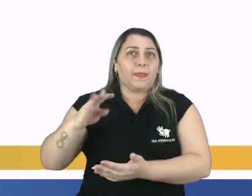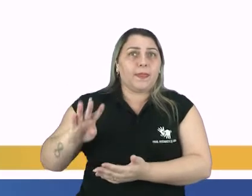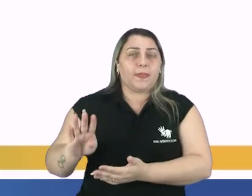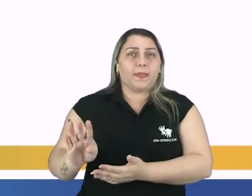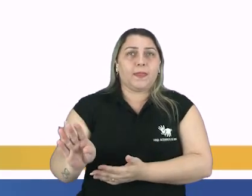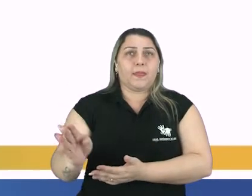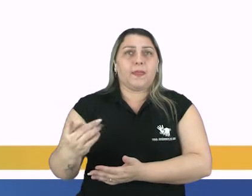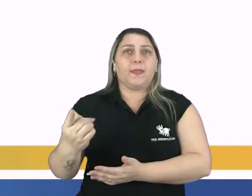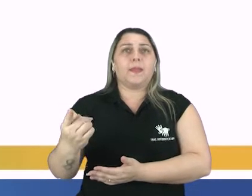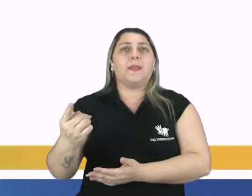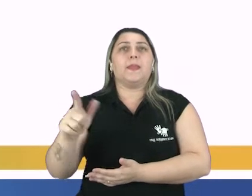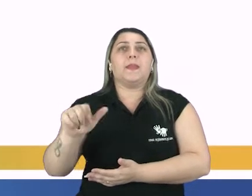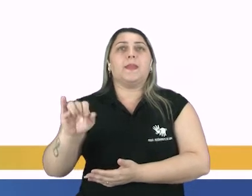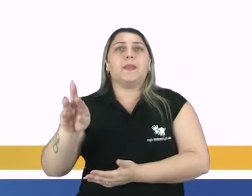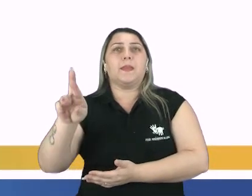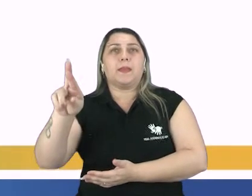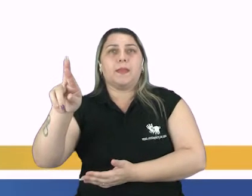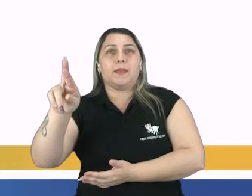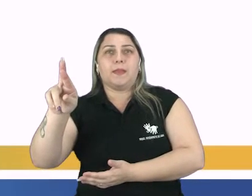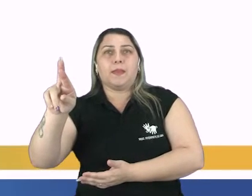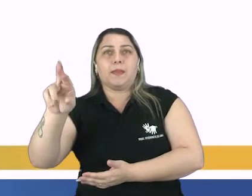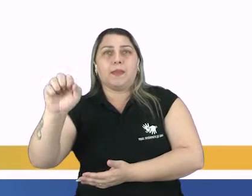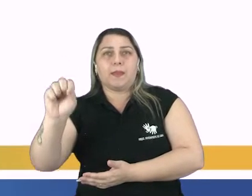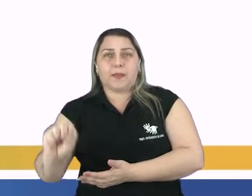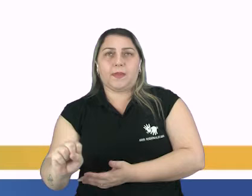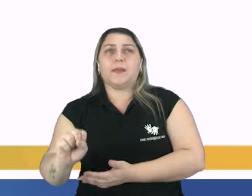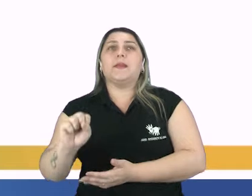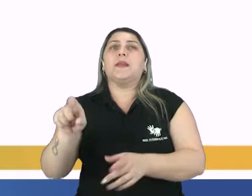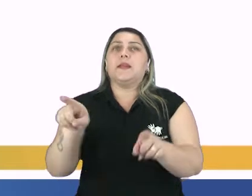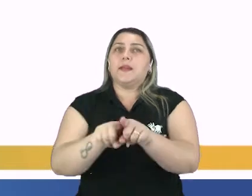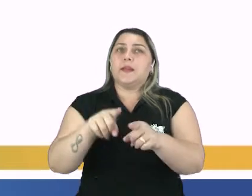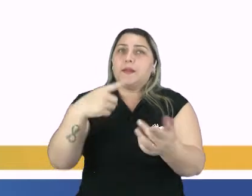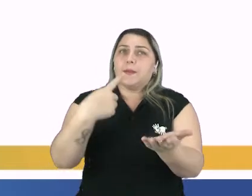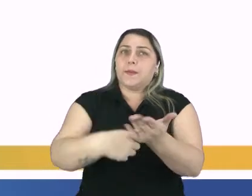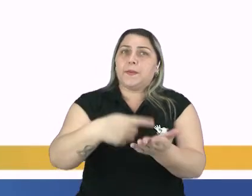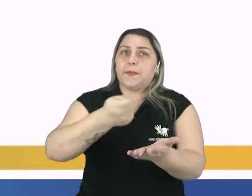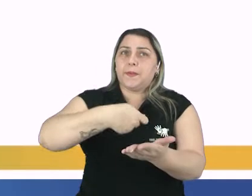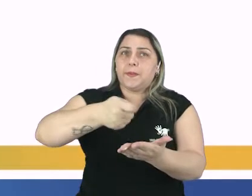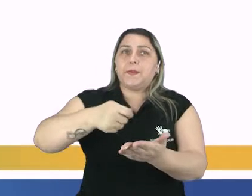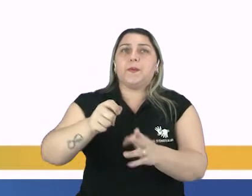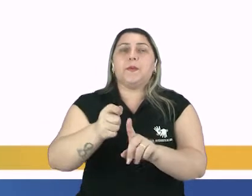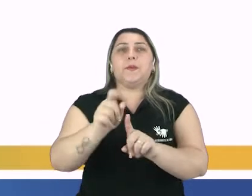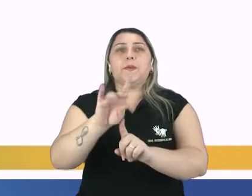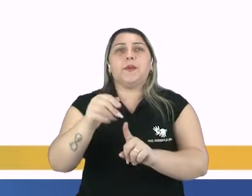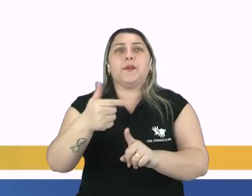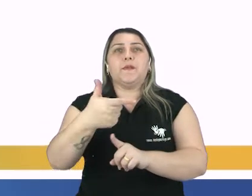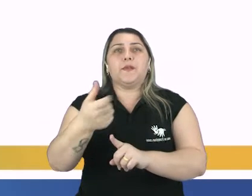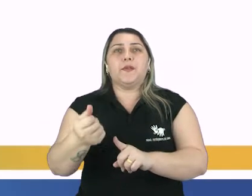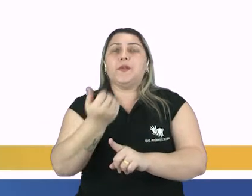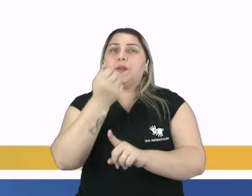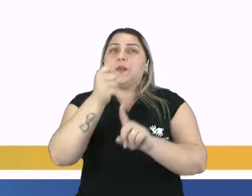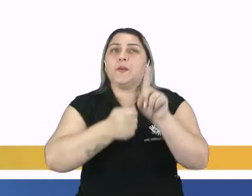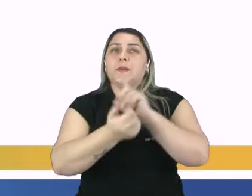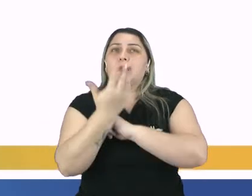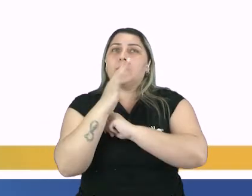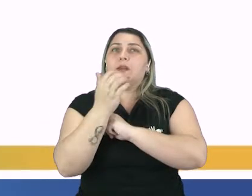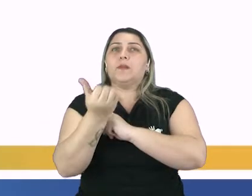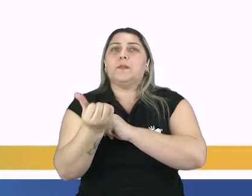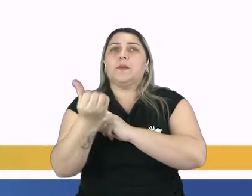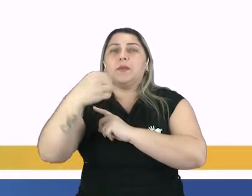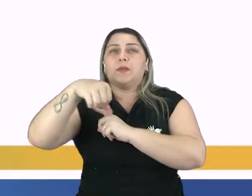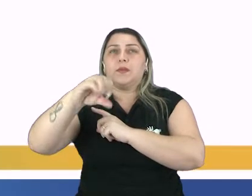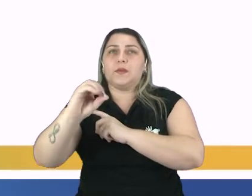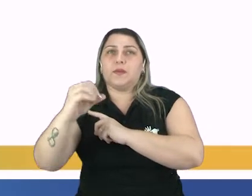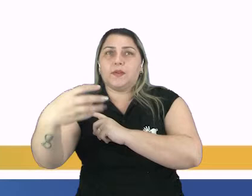de 114 mil libras esterlinas, em distrato assinado no dia 26 de fevereiro de 1903.